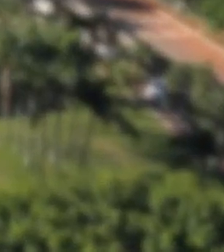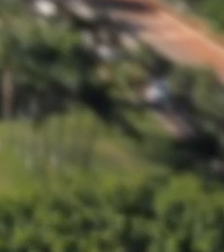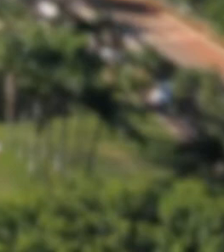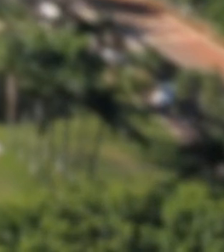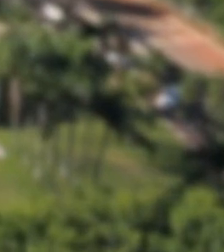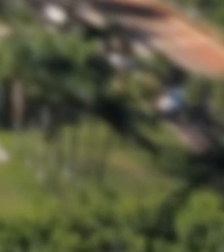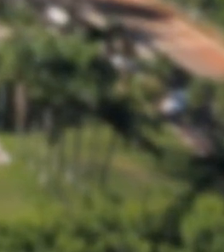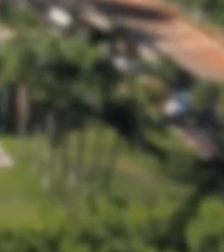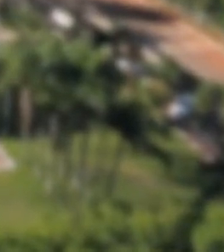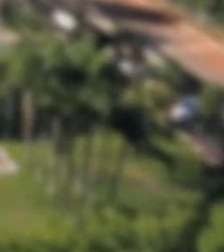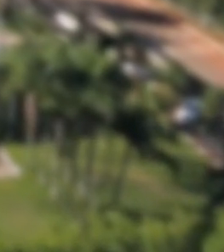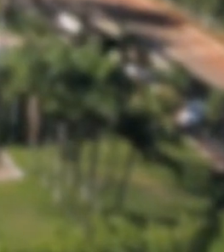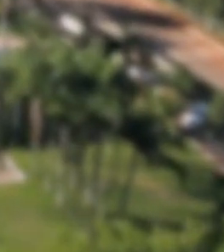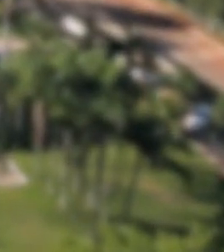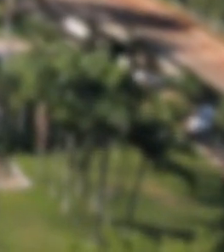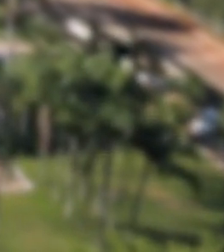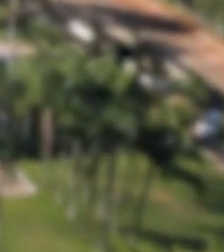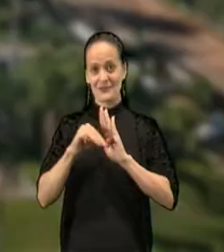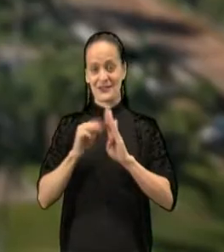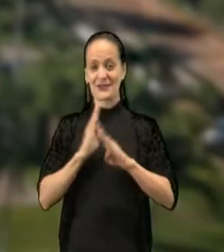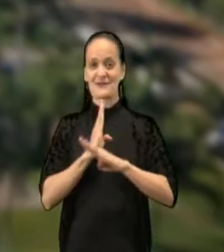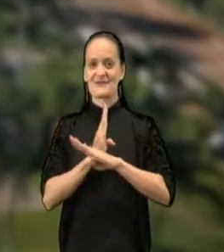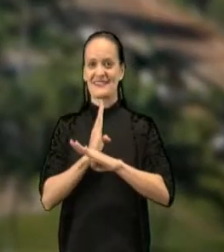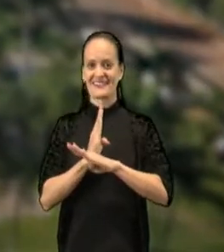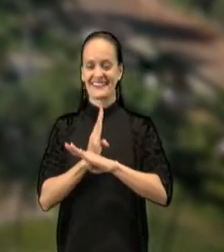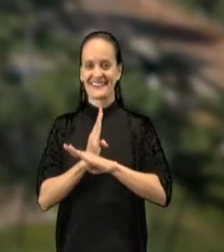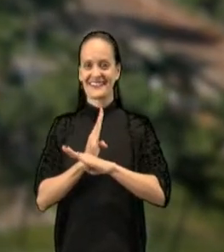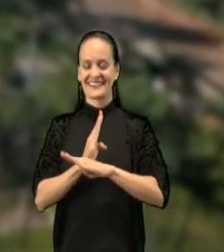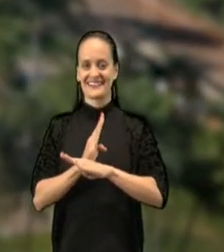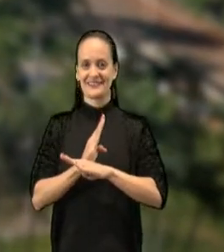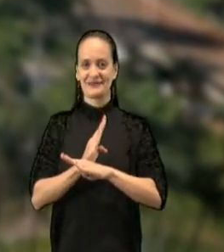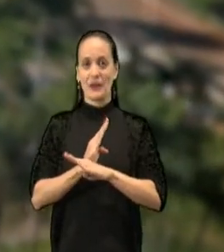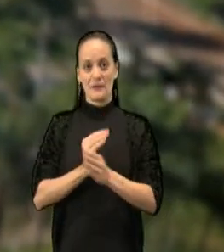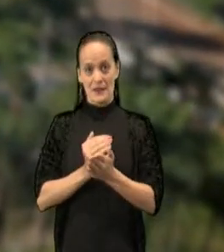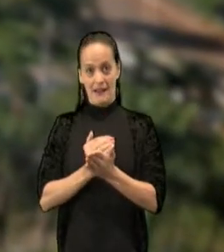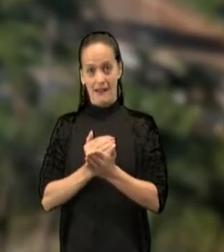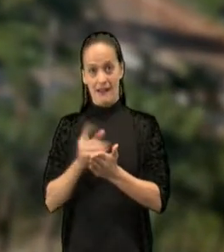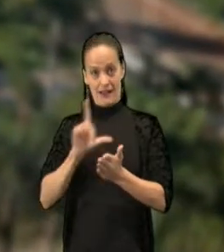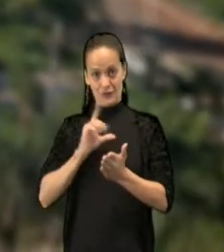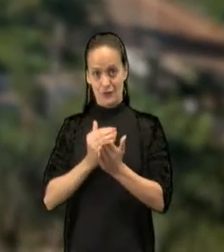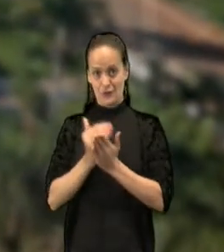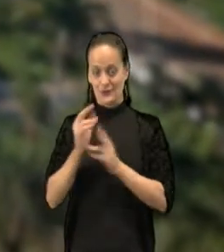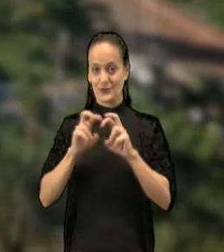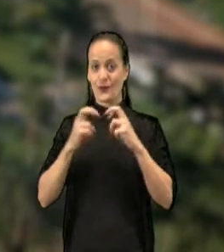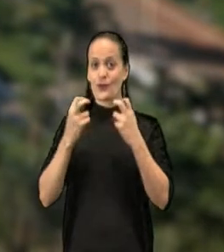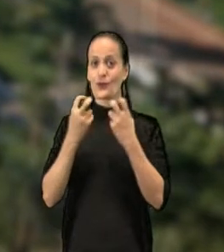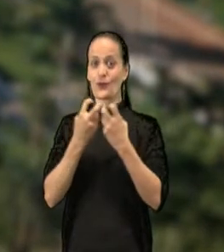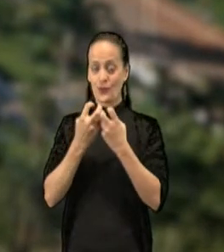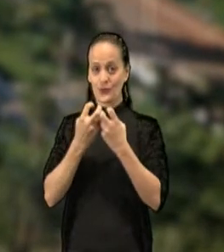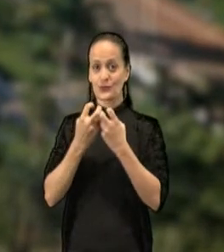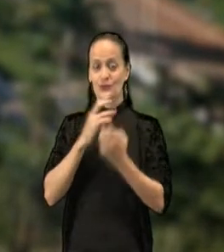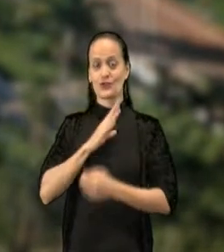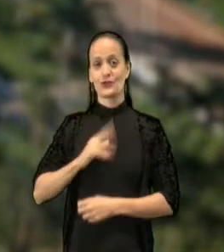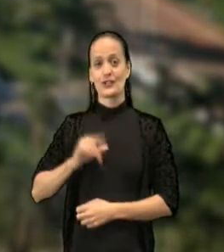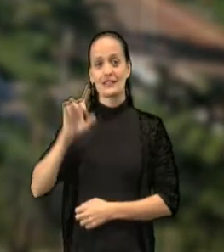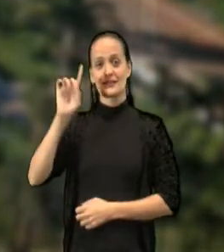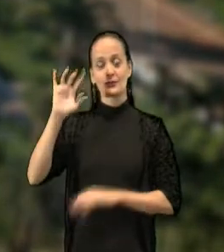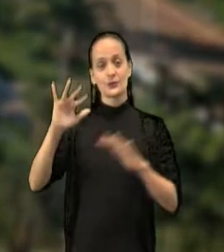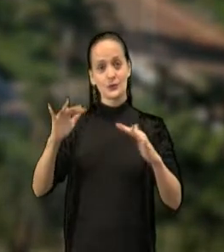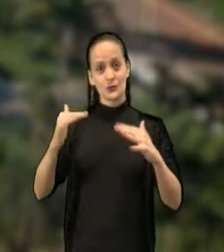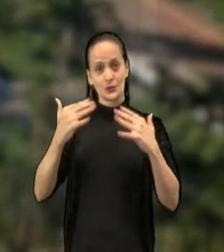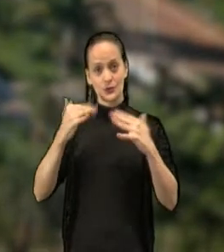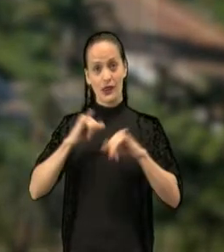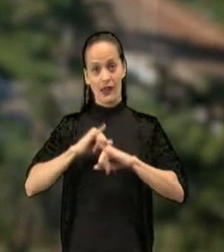Sejam muito bem-vindos à Igreja Memorial Batista. Antes de iniciarmos mais um culto de adoração a Deus, pedimos a sua atenção para